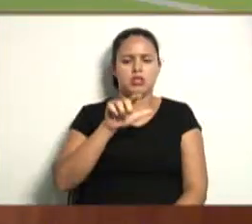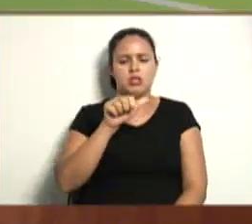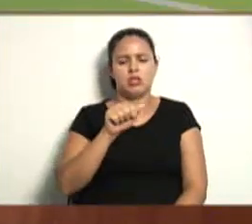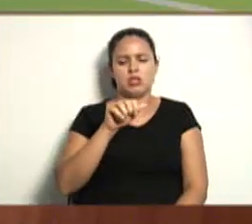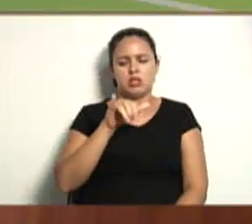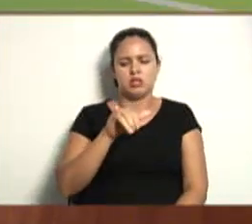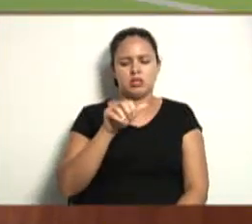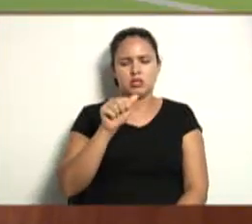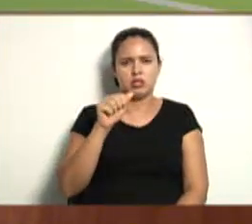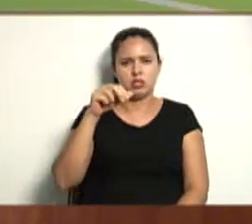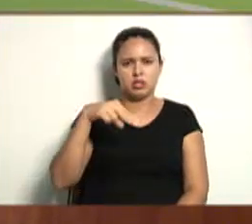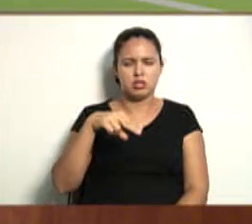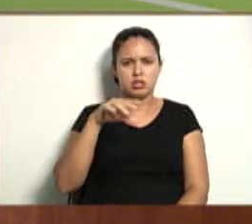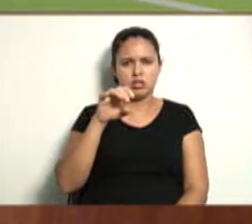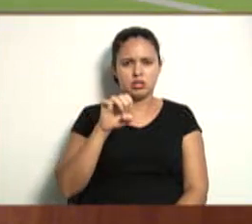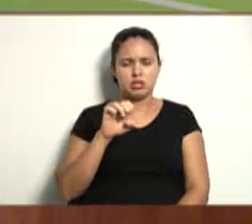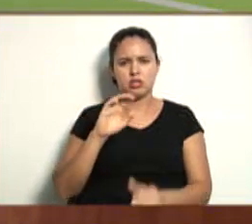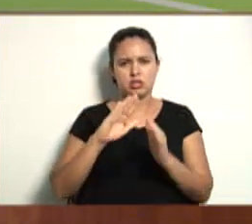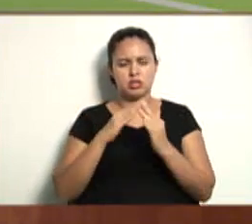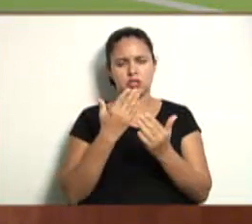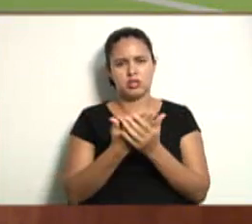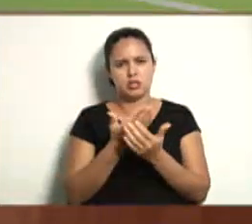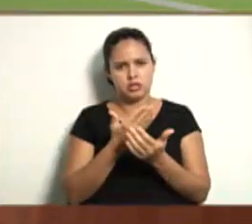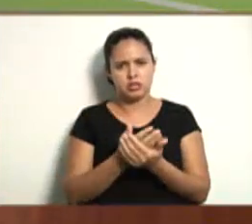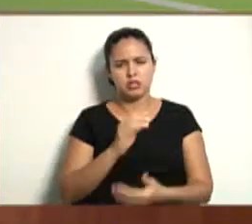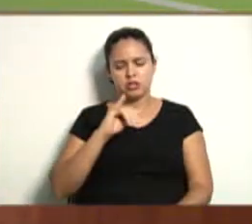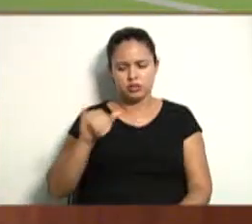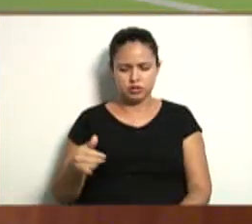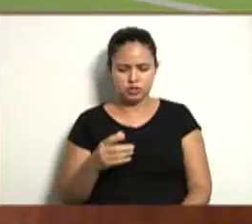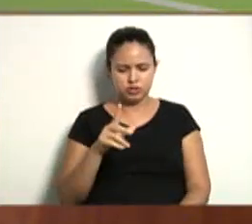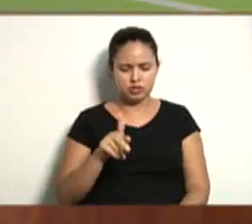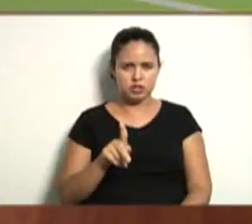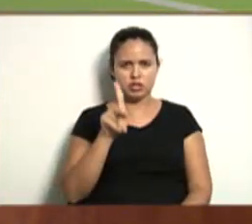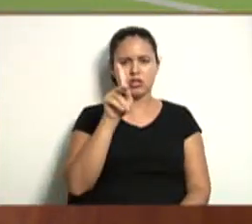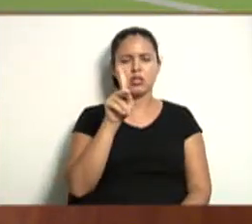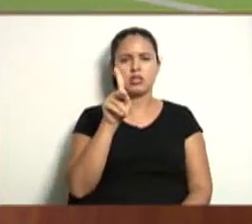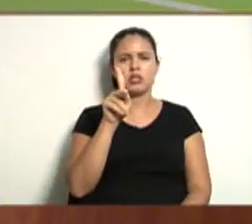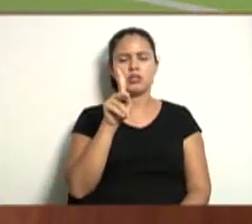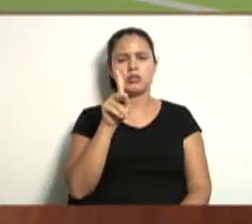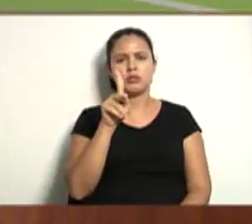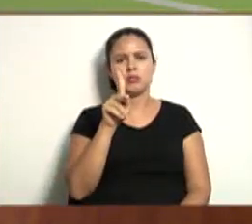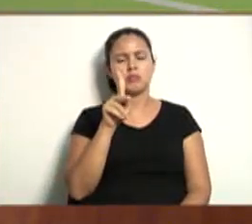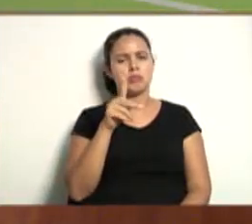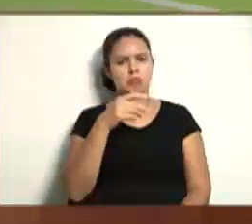lá da escola do JK, de Rolim de Moura. Quem é que deu